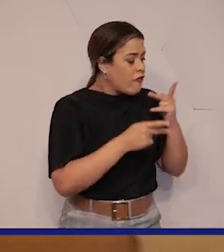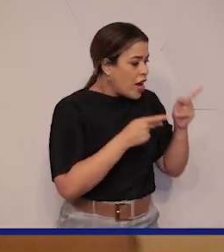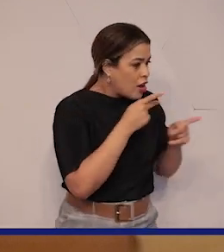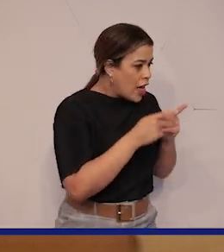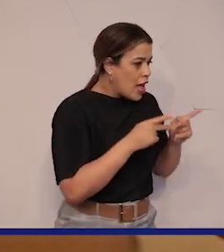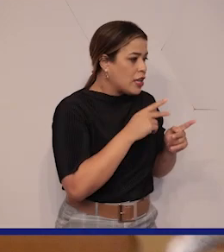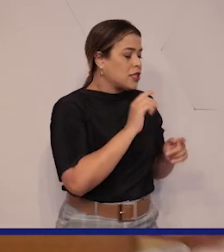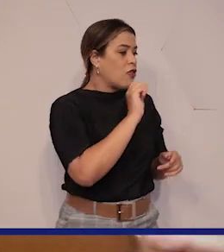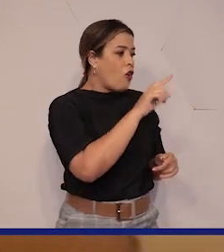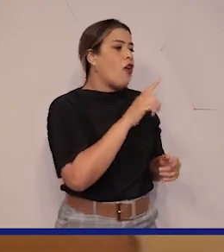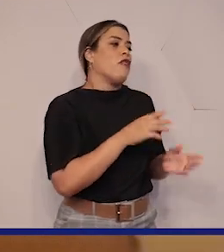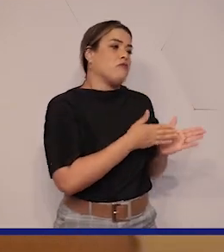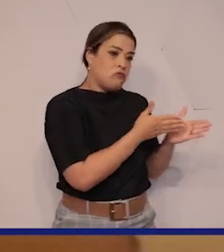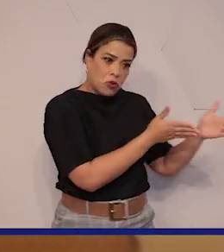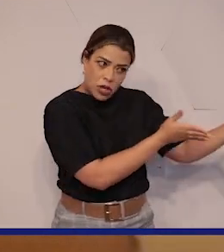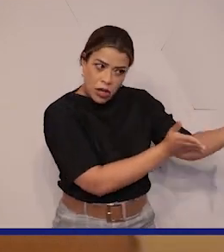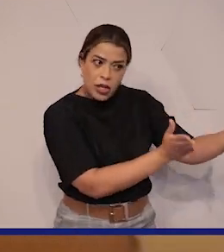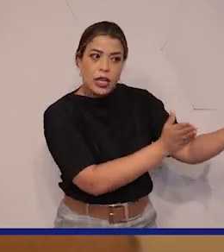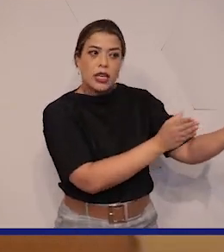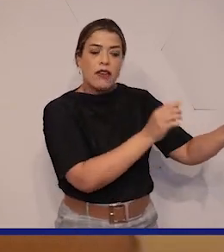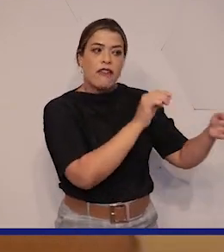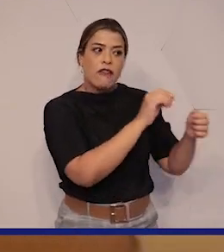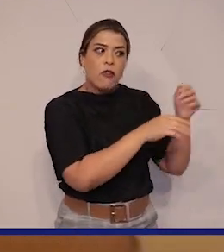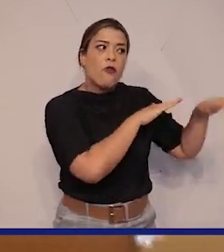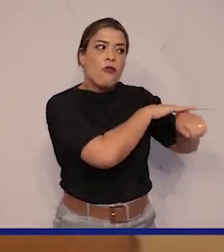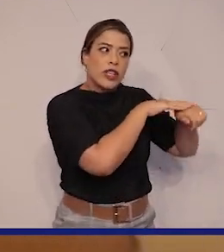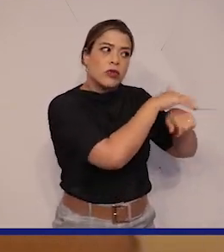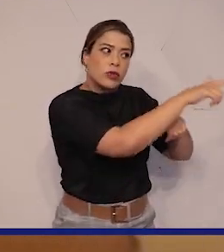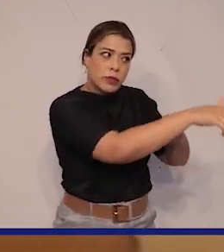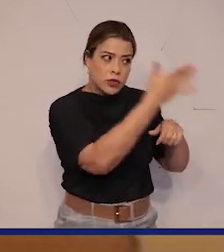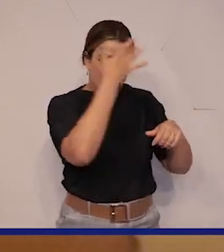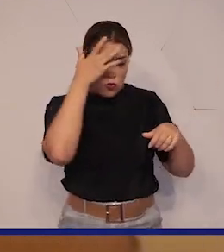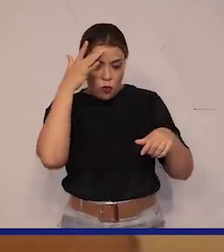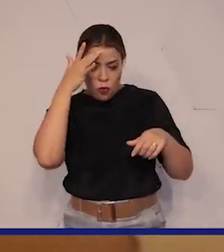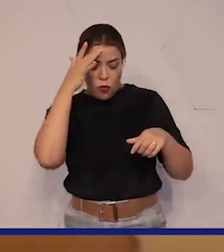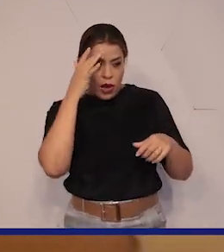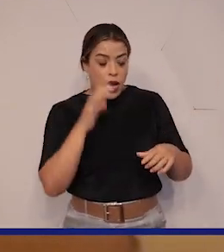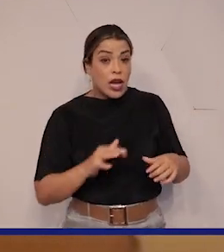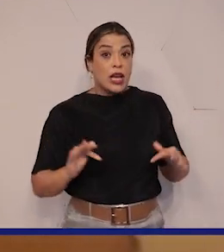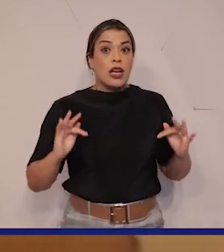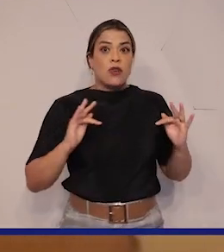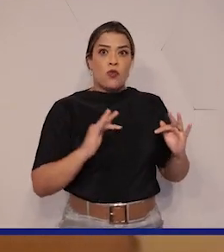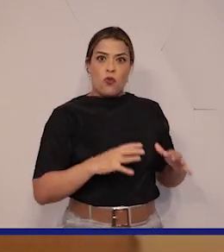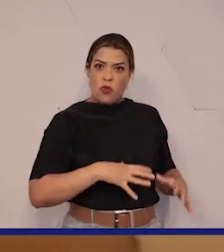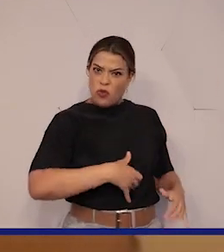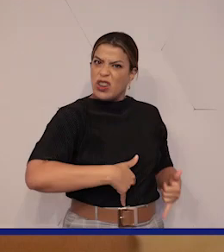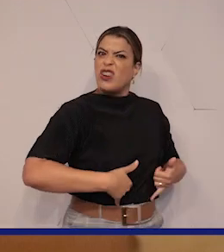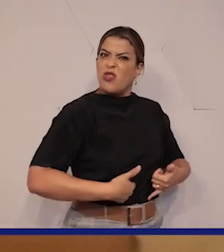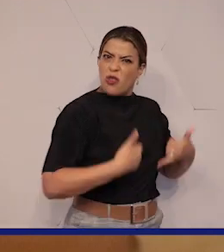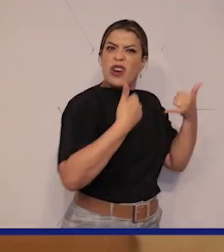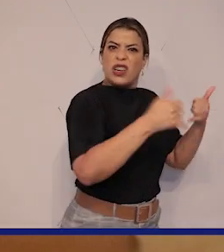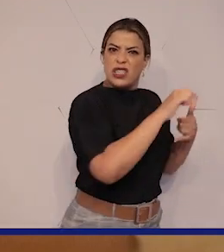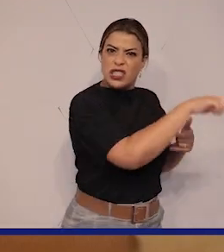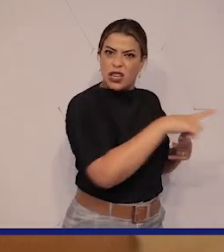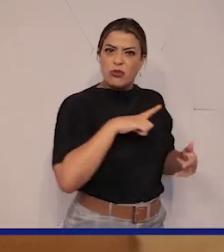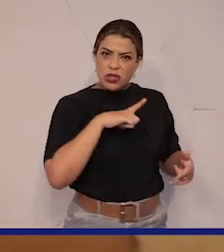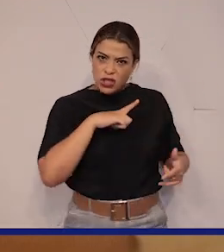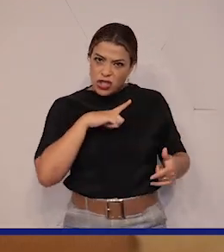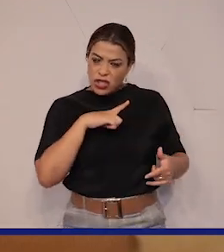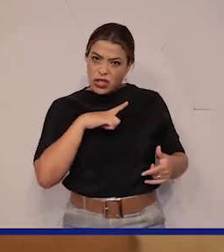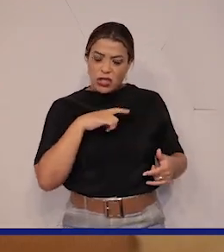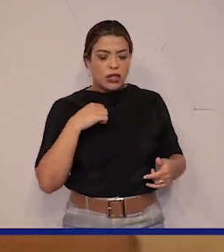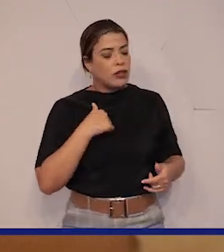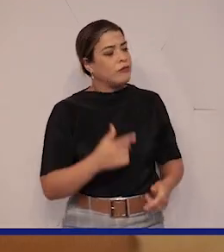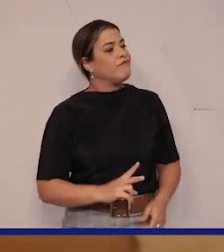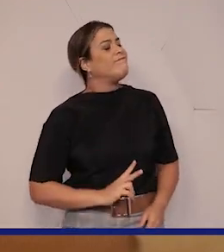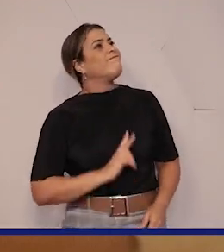vai por esse lado aqui, faz isso aqui, conversa com fulano, conversa com Beltrano. Com o esforço com a disposição que eu tinha lá